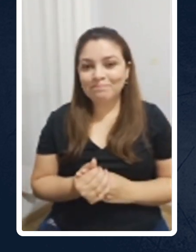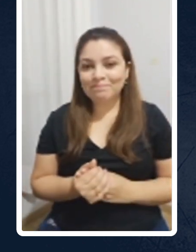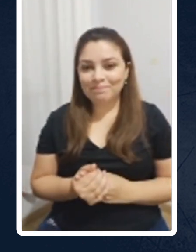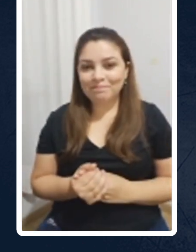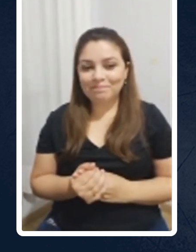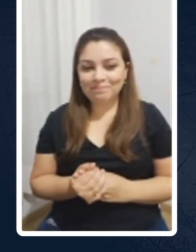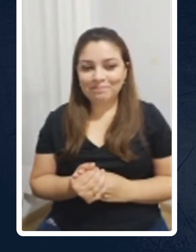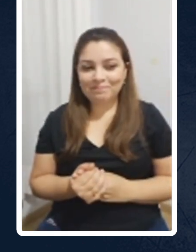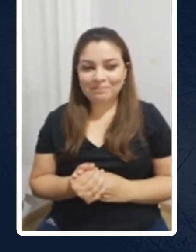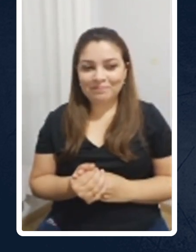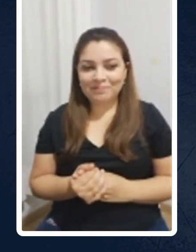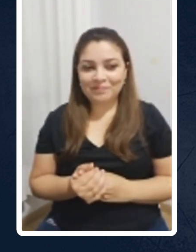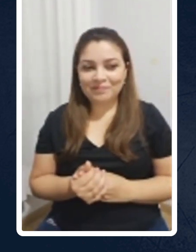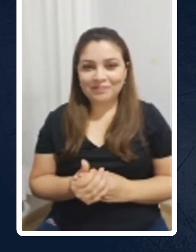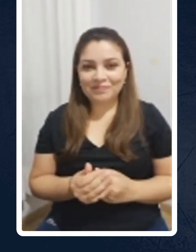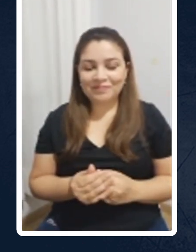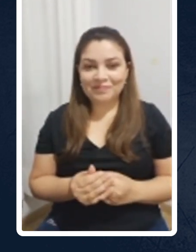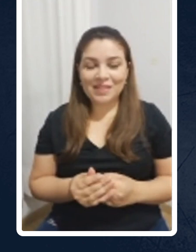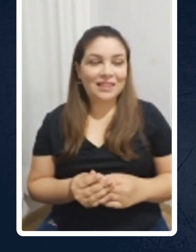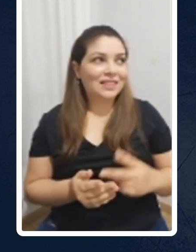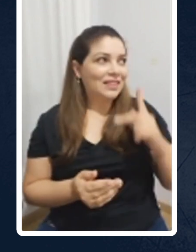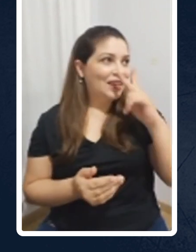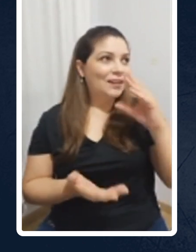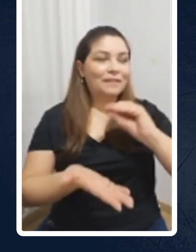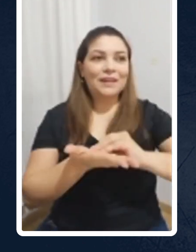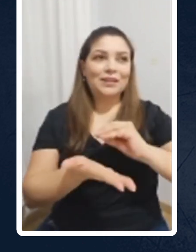Me falta o qualificativo.